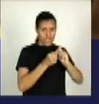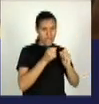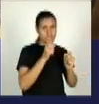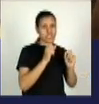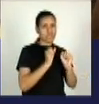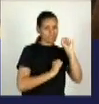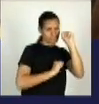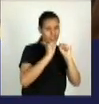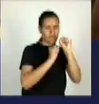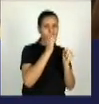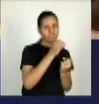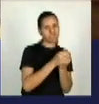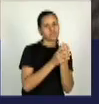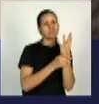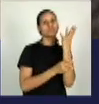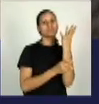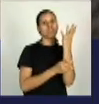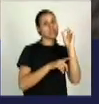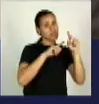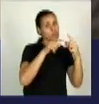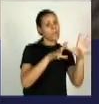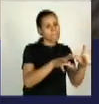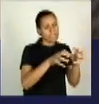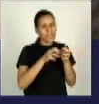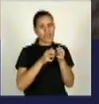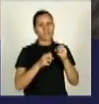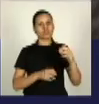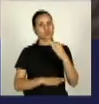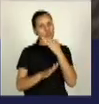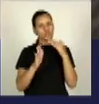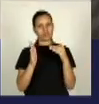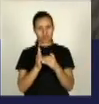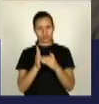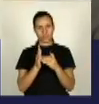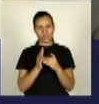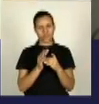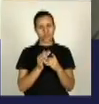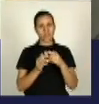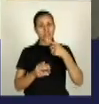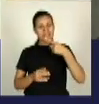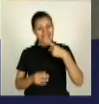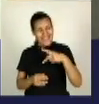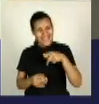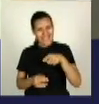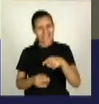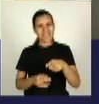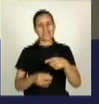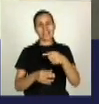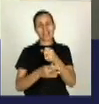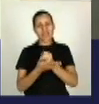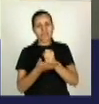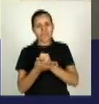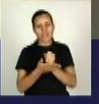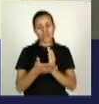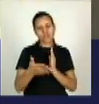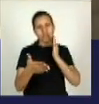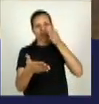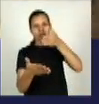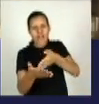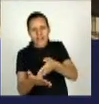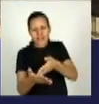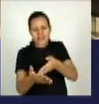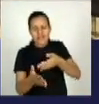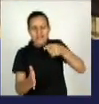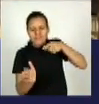descarte. Mas para que esse medicamento doméstico, da sua casa, da minha casa, da casa dele, chegue ao laboratório, precisa haver